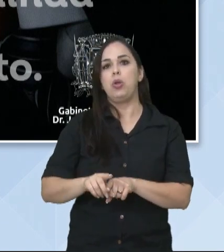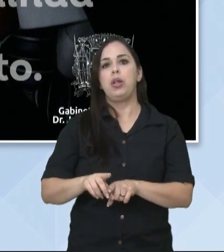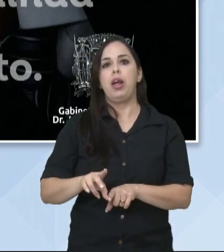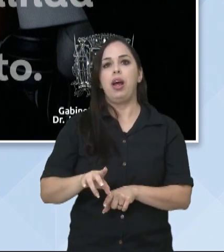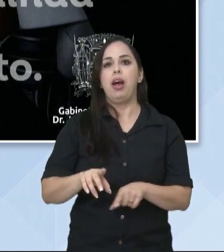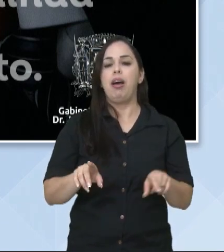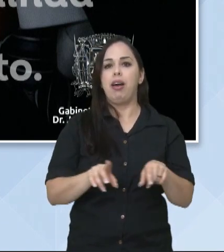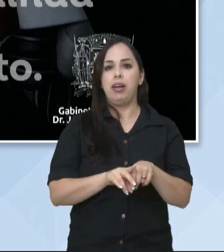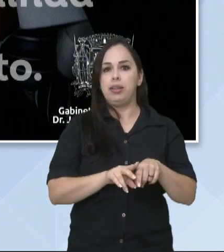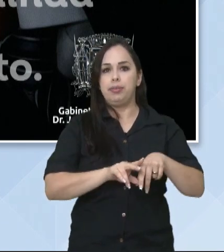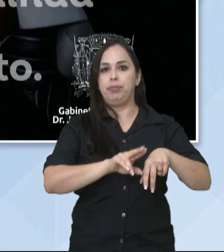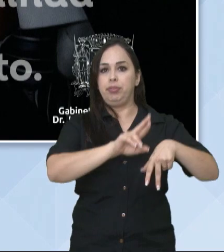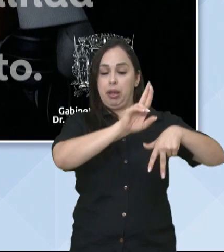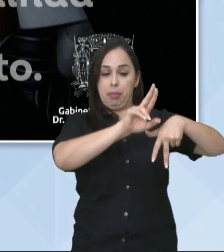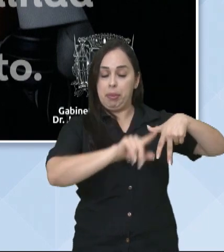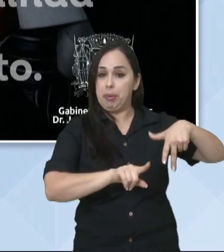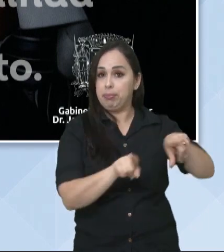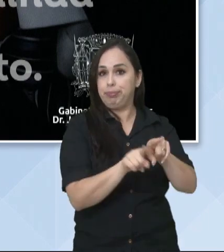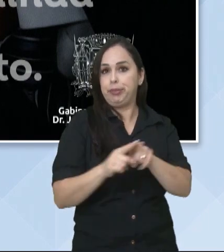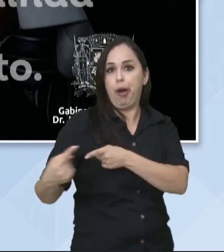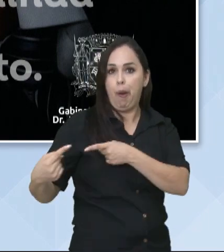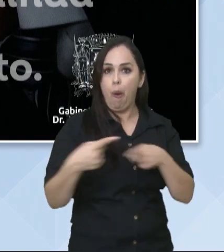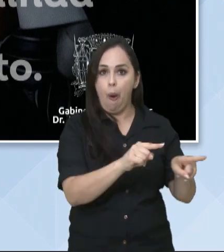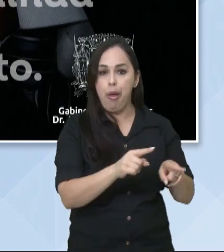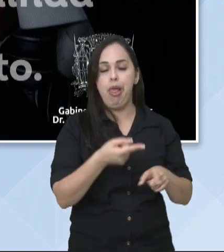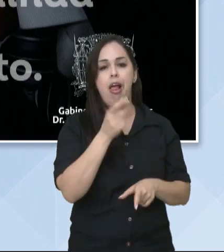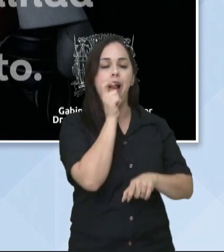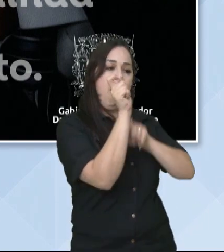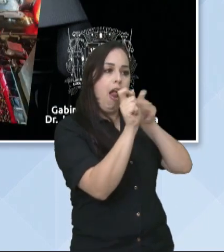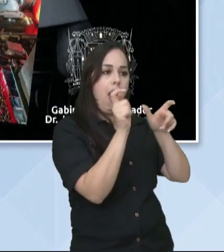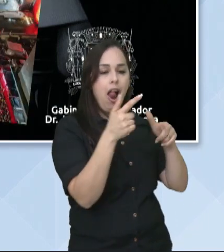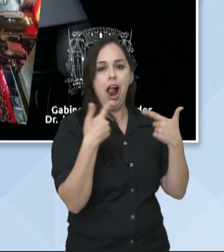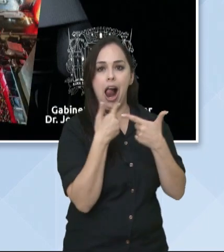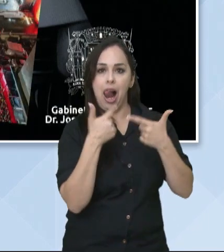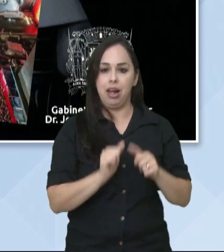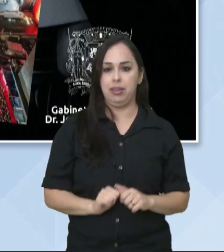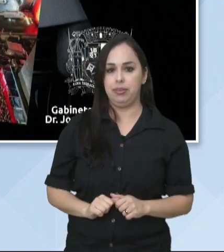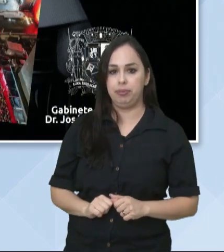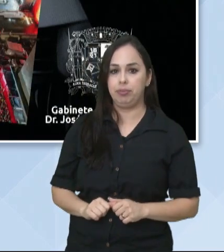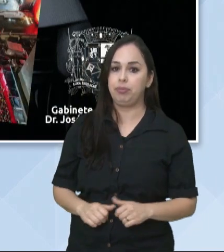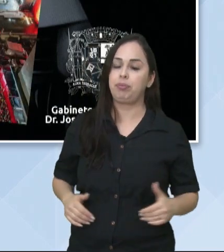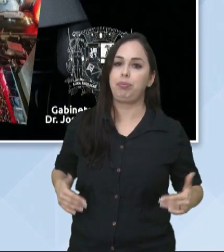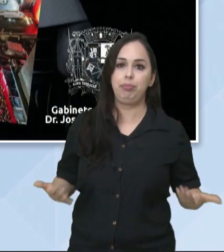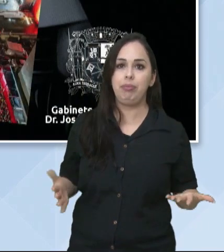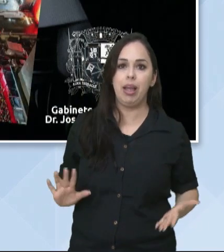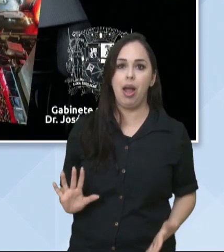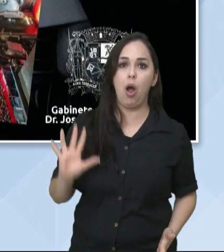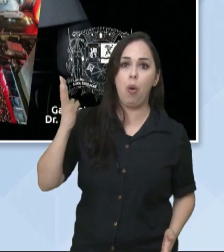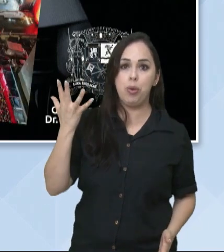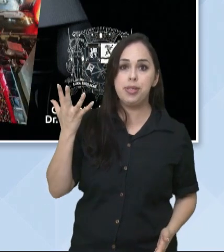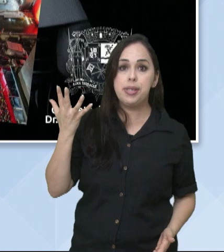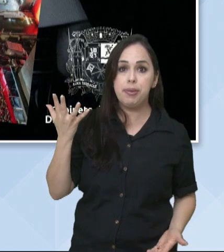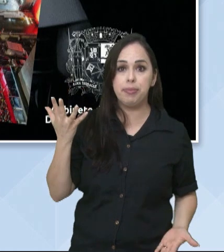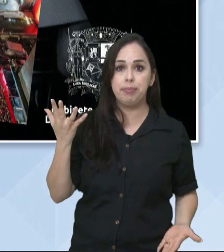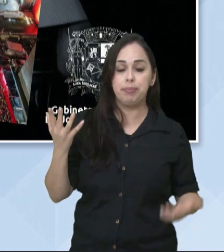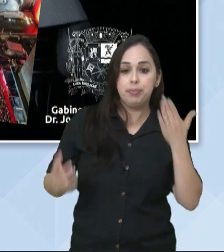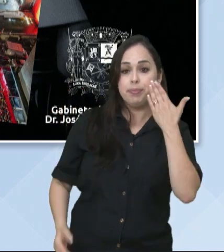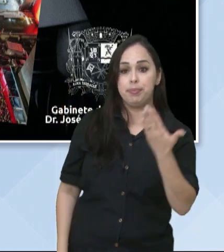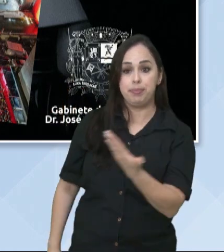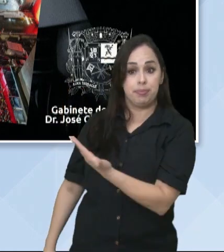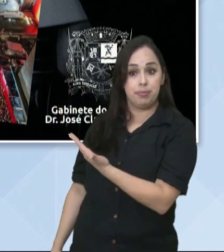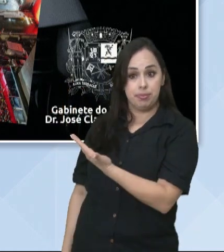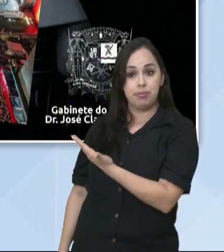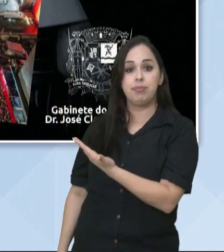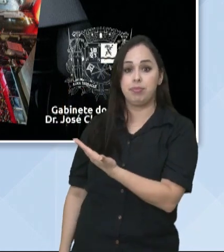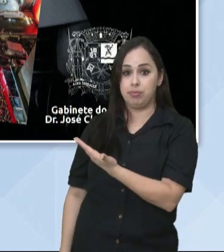sempre com maneira de deboche e debochando das pessoas. Próximo. E isso teve um resultado, Juliana. Dá uma olhada na tela aí,